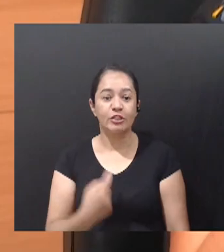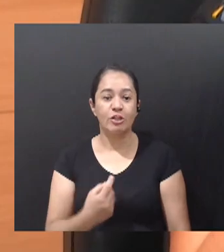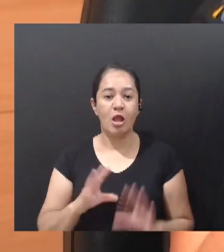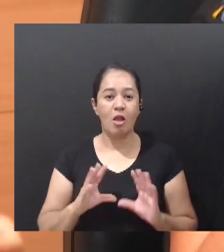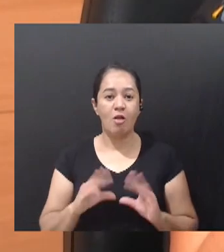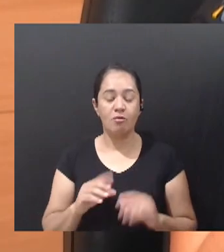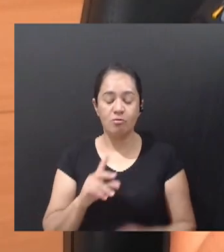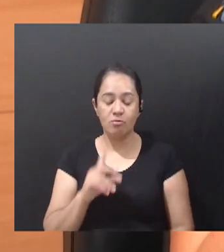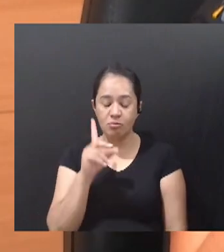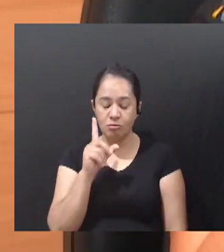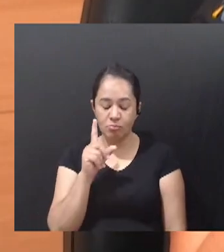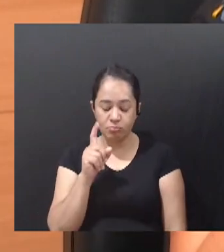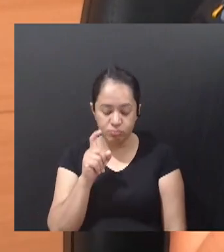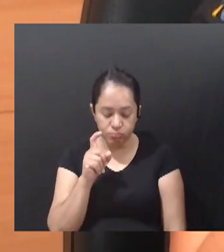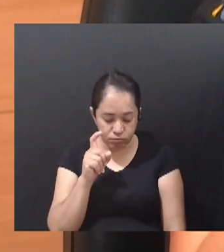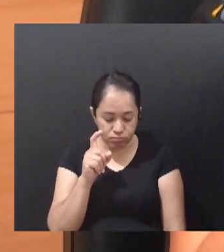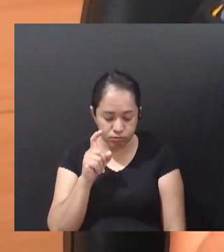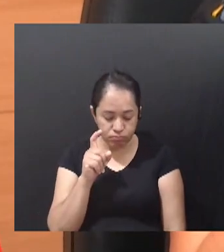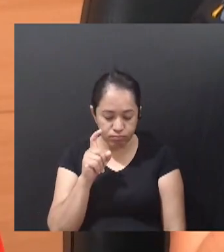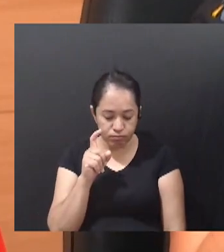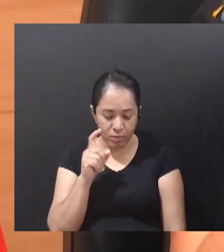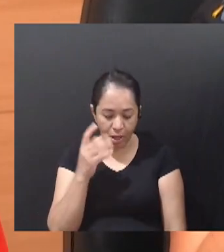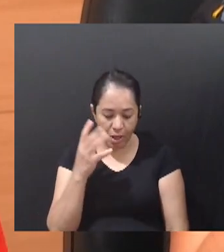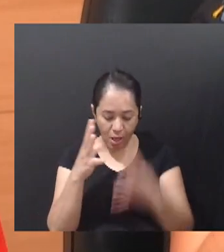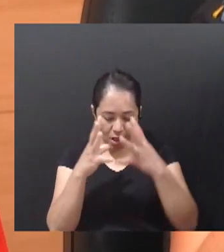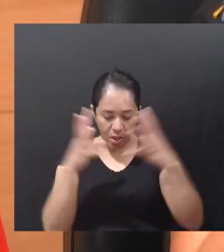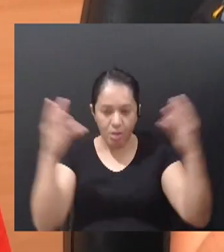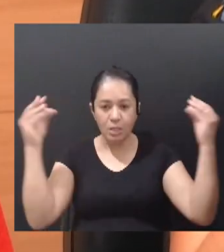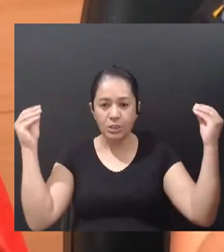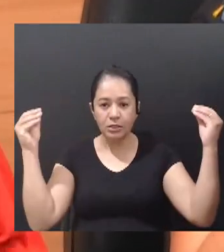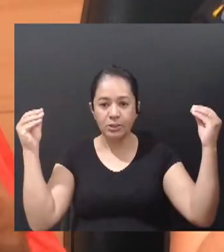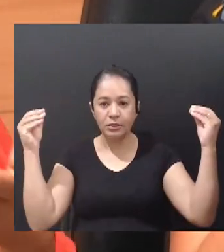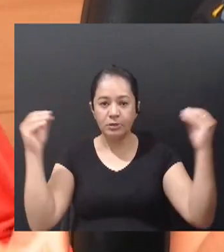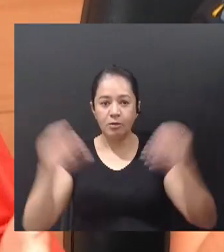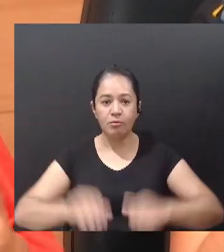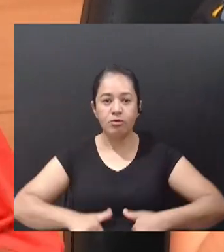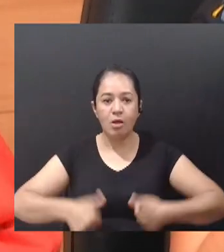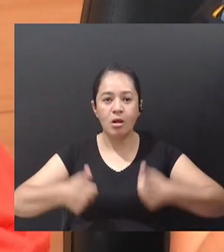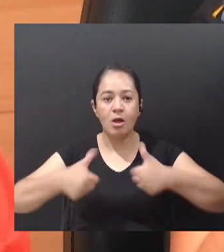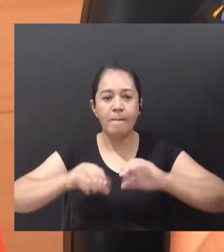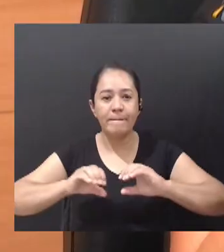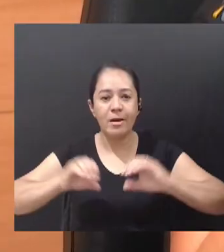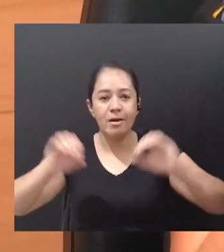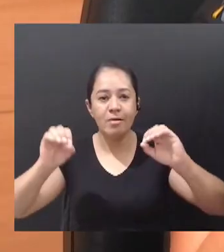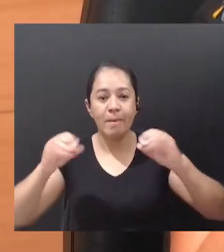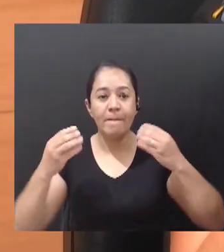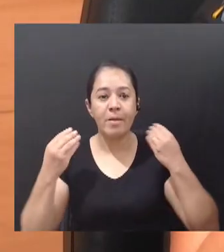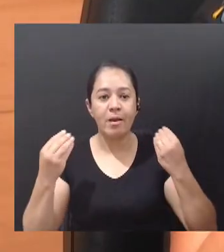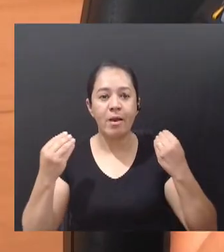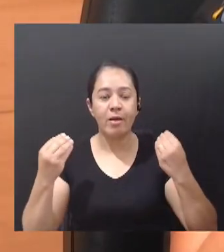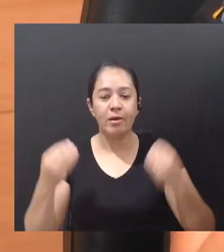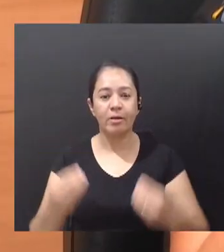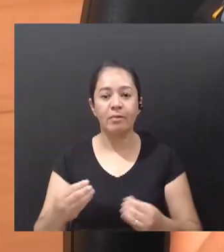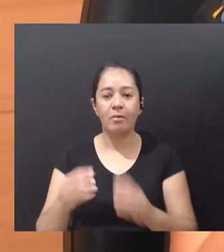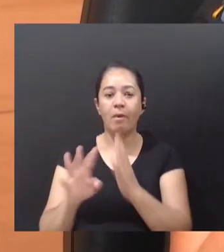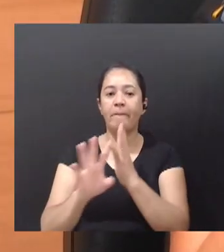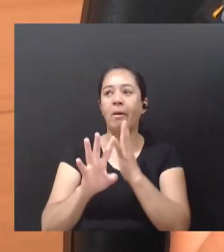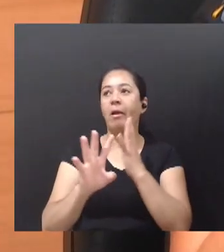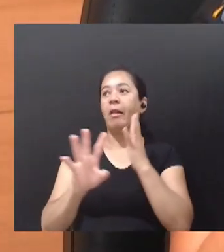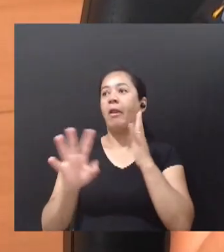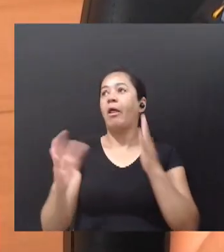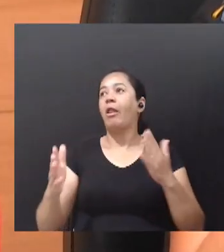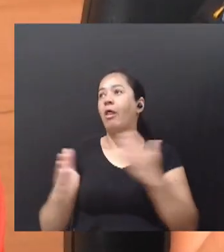cabisbaixo, apagado, sem autoestima, para estar numa fila dos